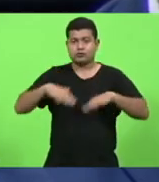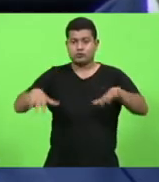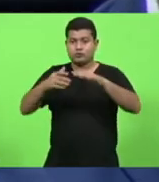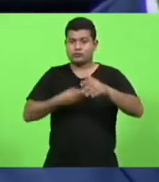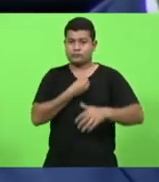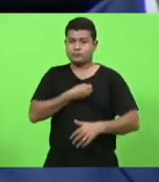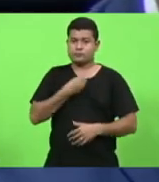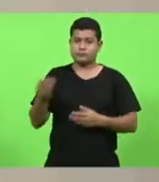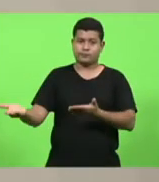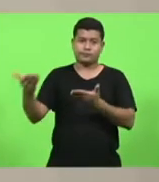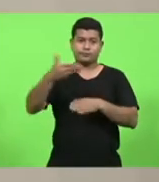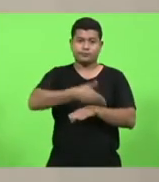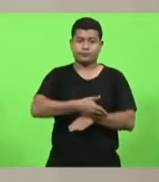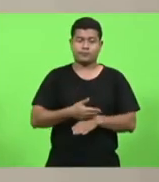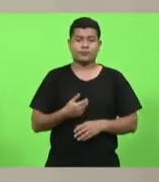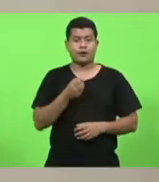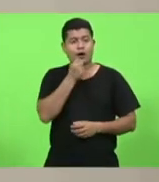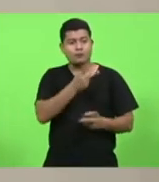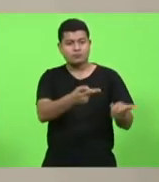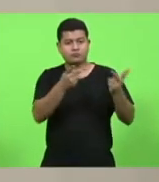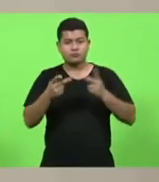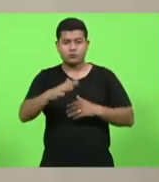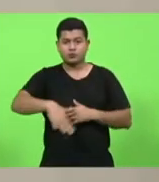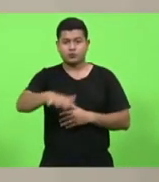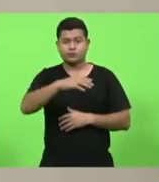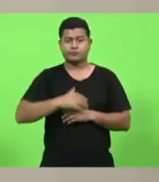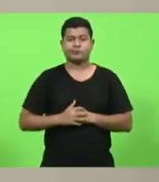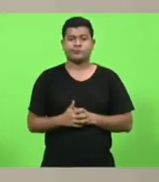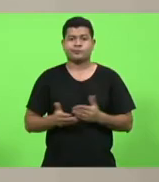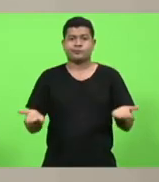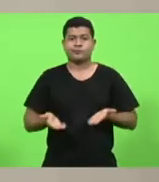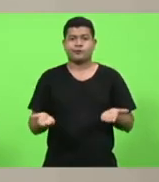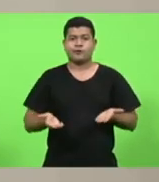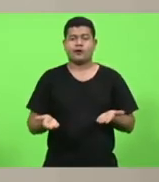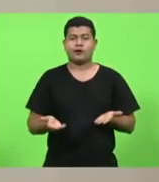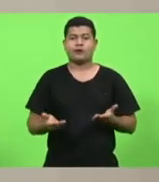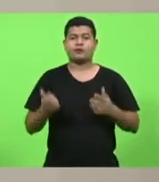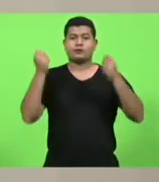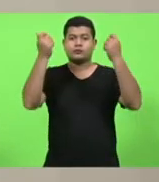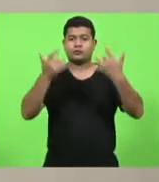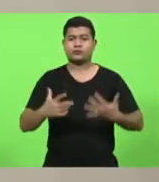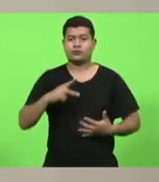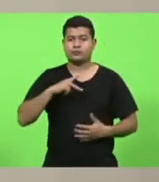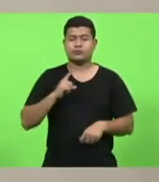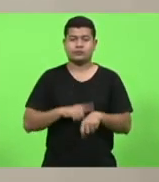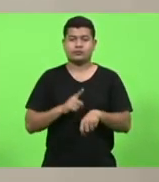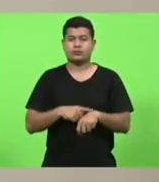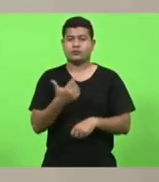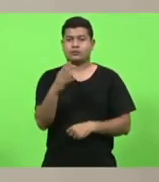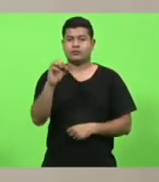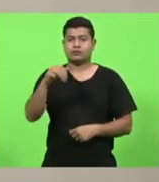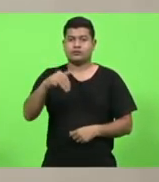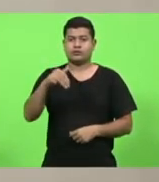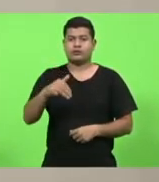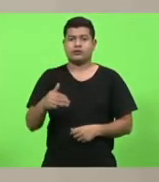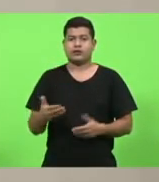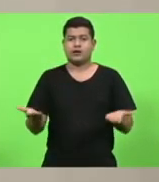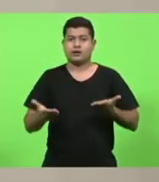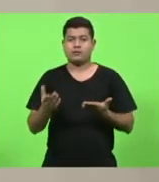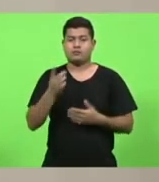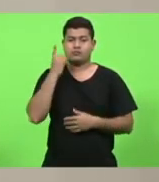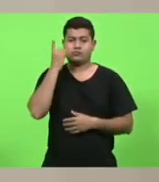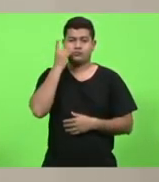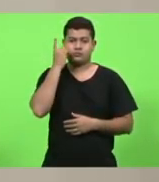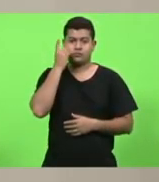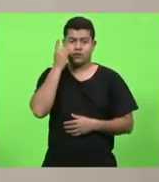Obrigado. Sejam todos bem-vindos. Agora sim, em explicações pessoais, pelo tempo de até 10 minutos, com a palavra a deputada Ada De